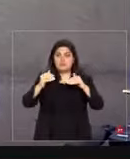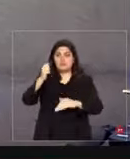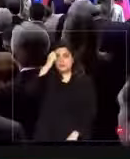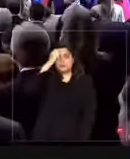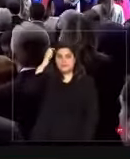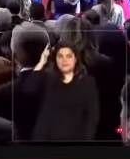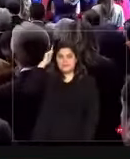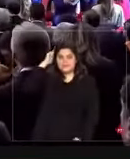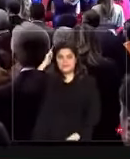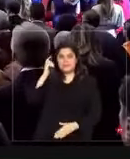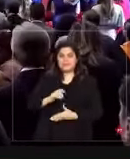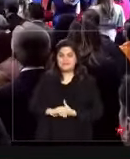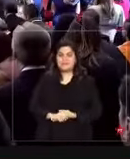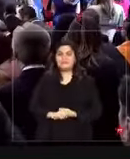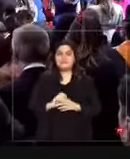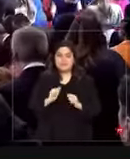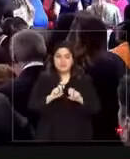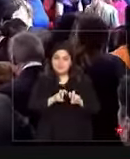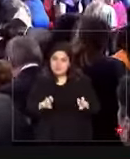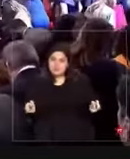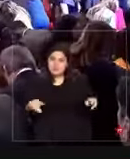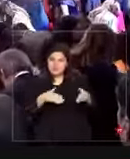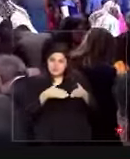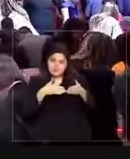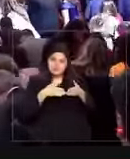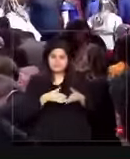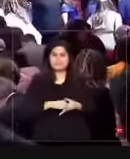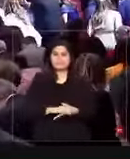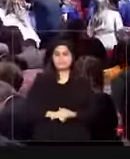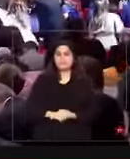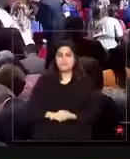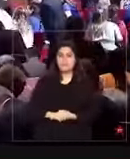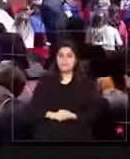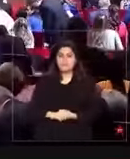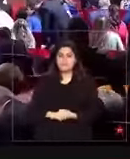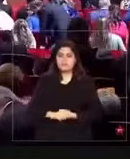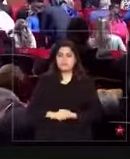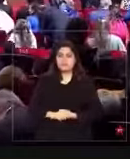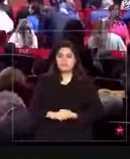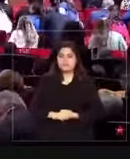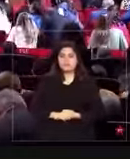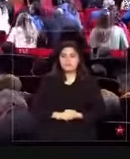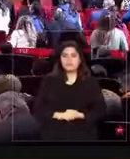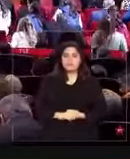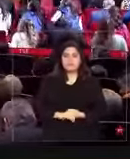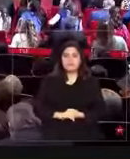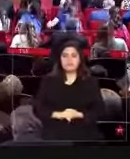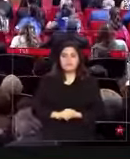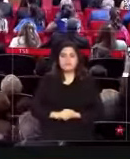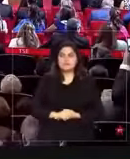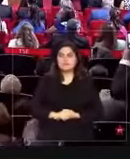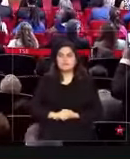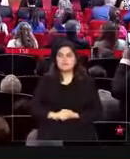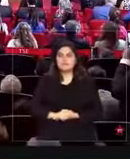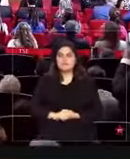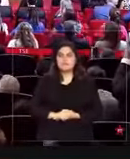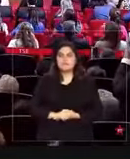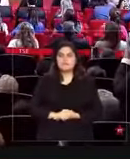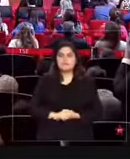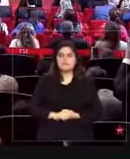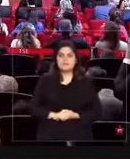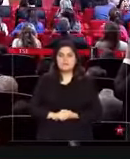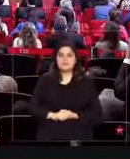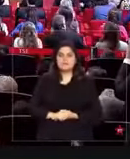de fazer Moraes. essa Podemos programação. sentar, por favor. Lembrando também a quem estamos assistindo que o